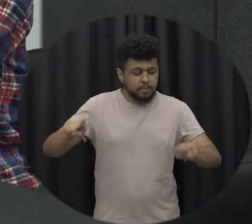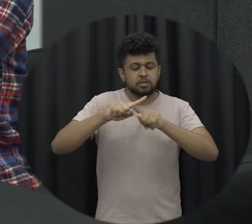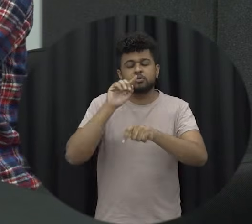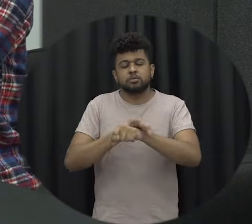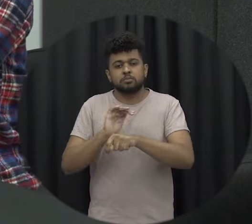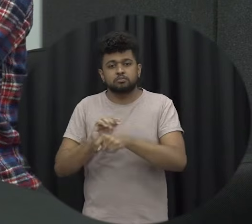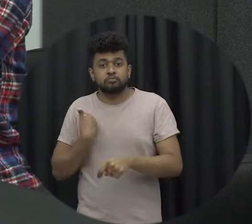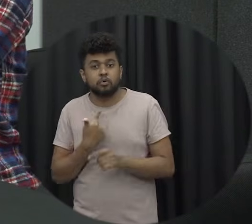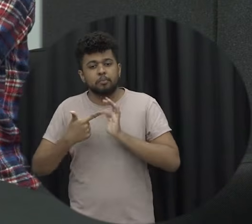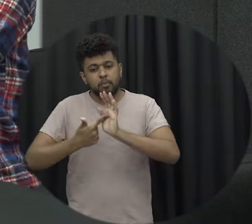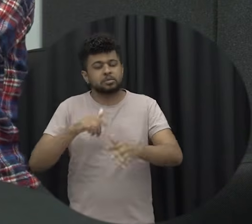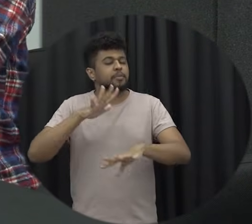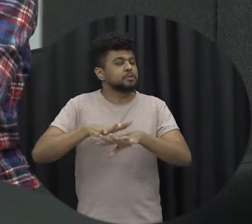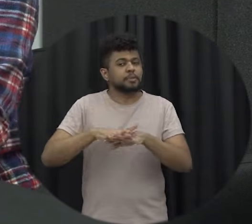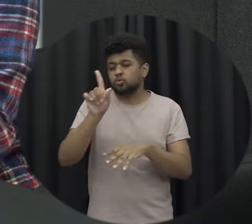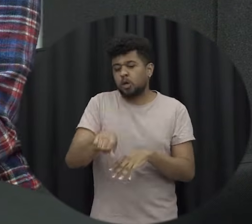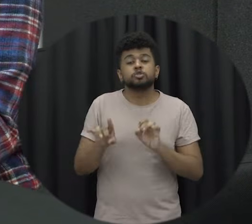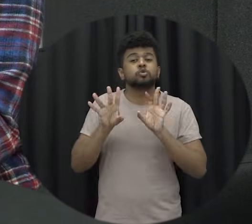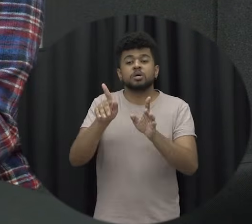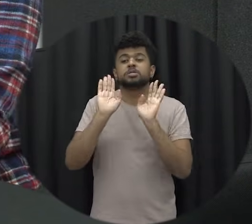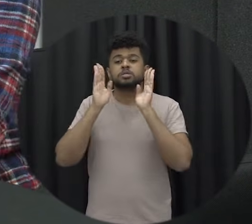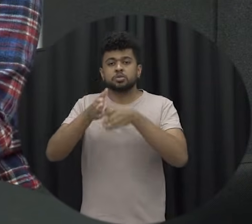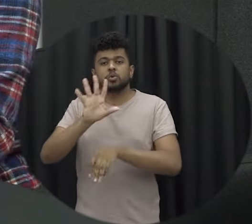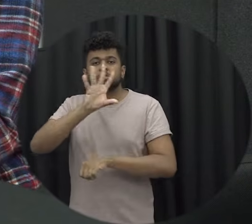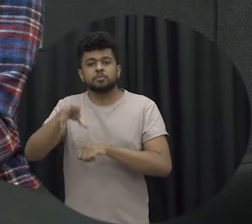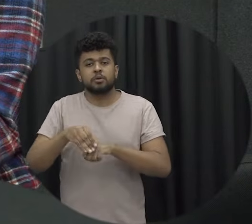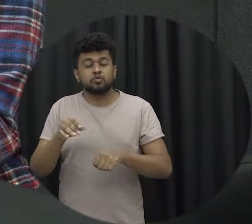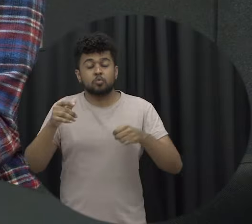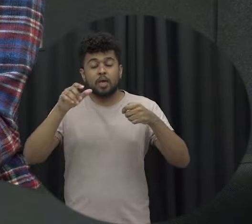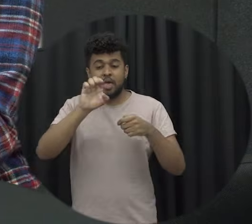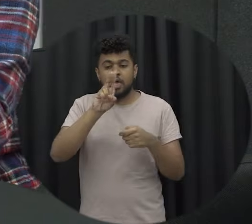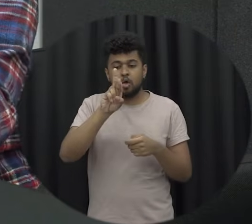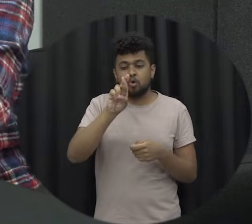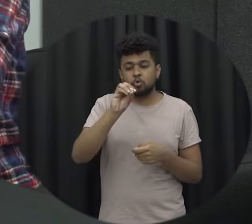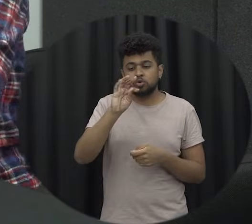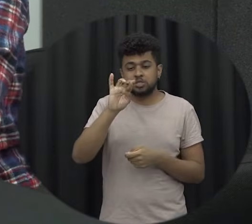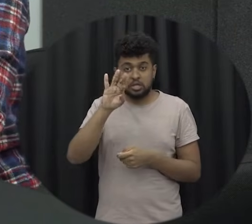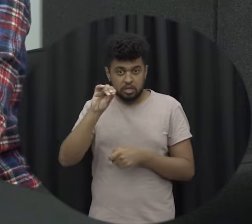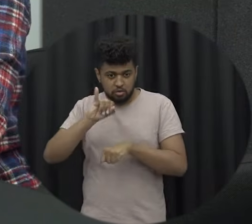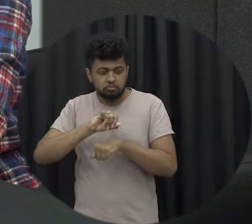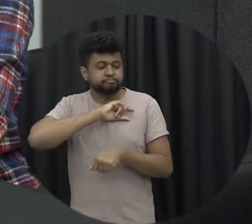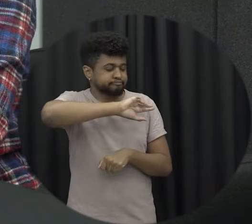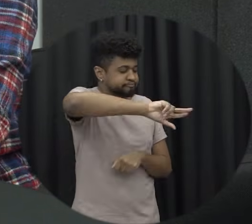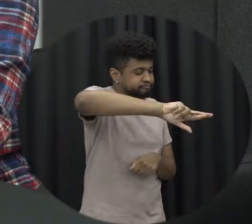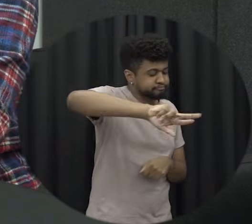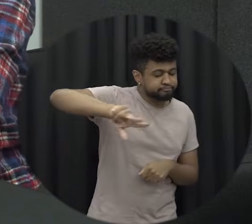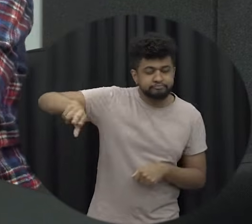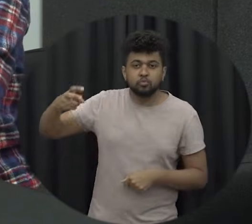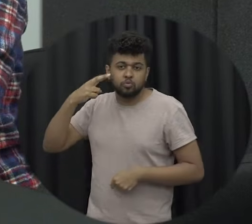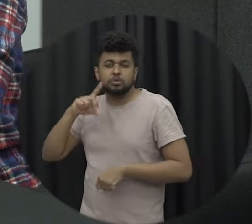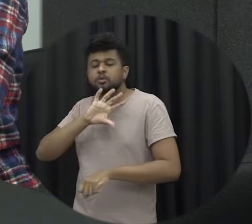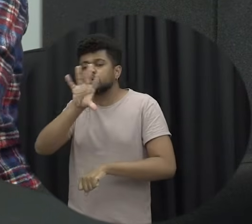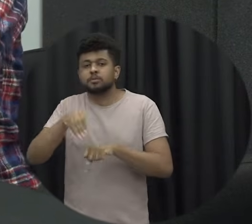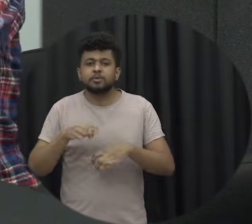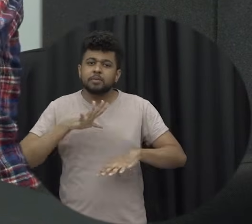esse conhecimento eurocêntrico, que outras culturas possuem conhecimento matemático e que esse próprio estudante,